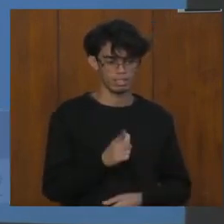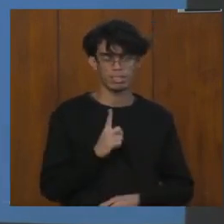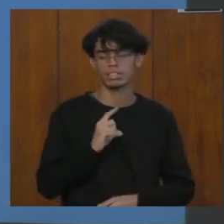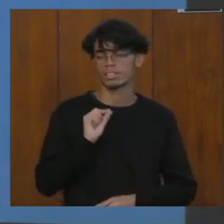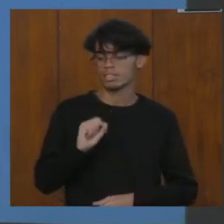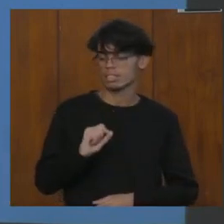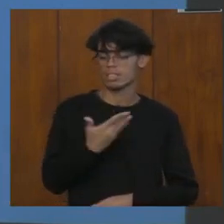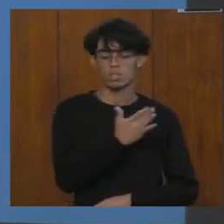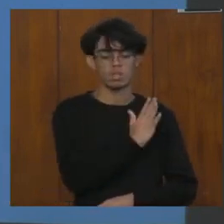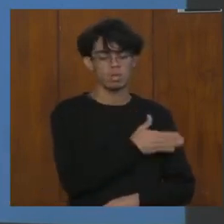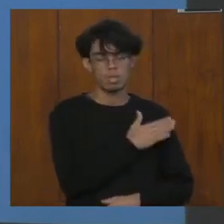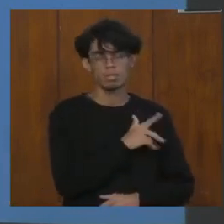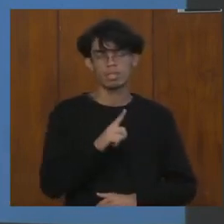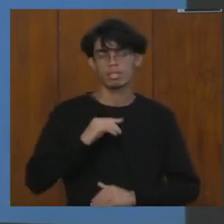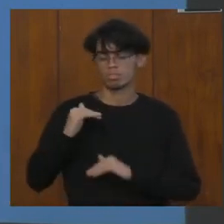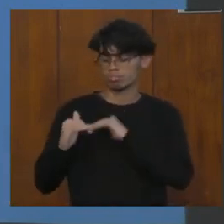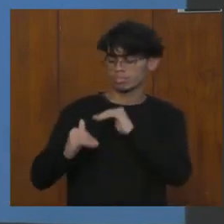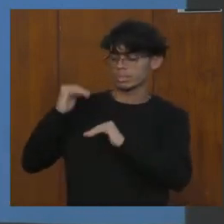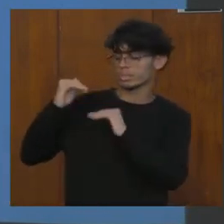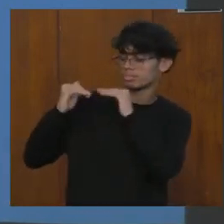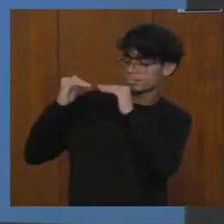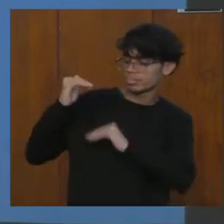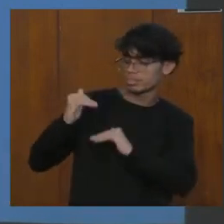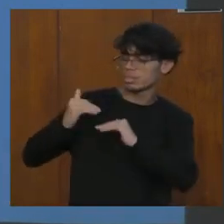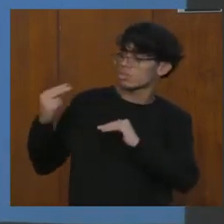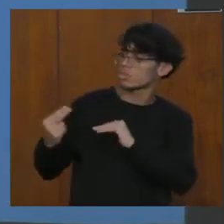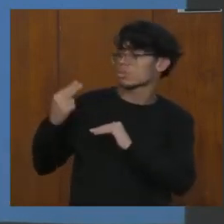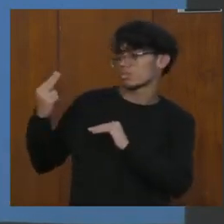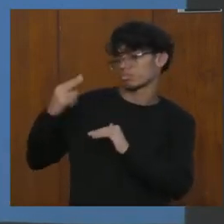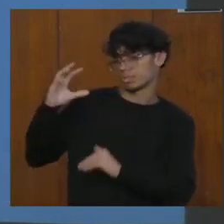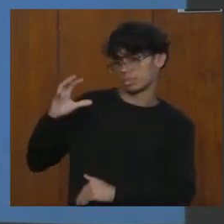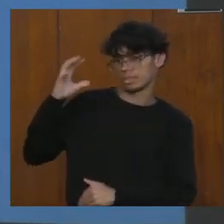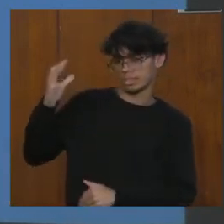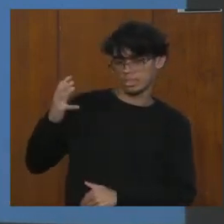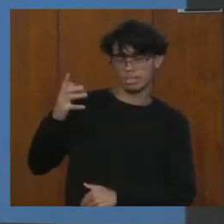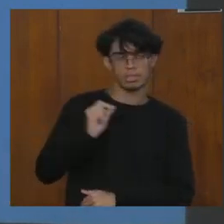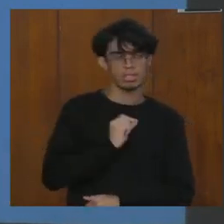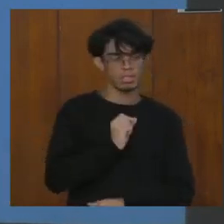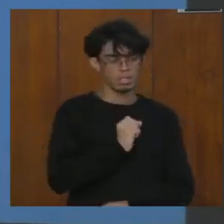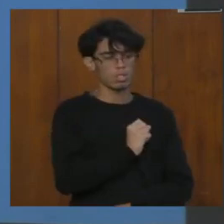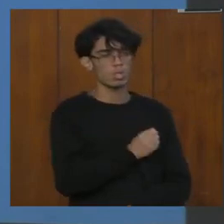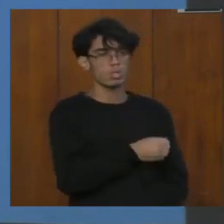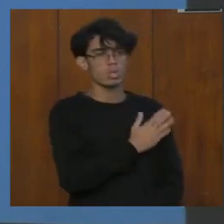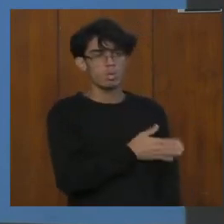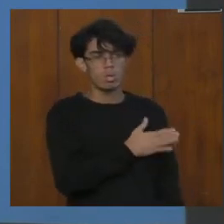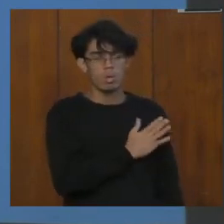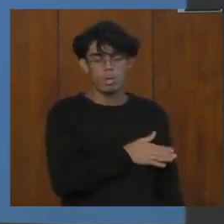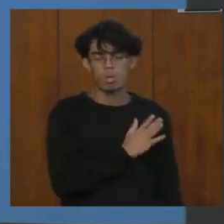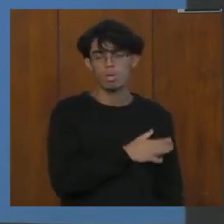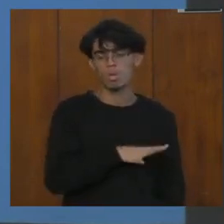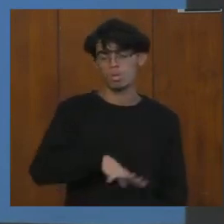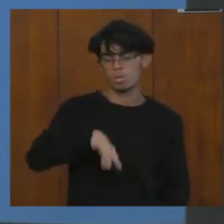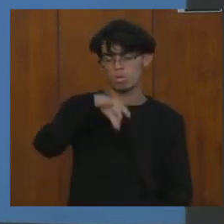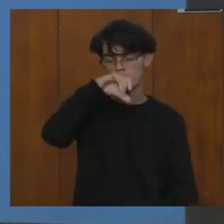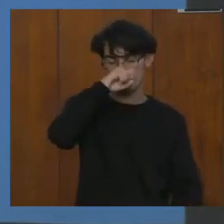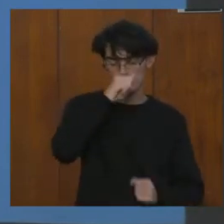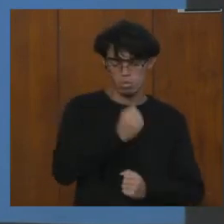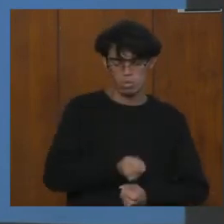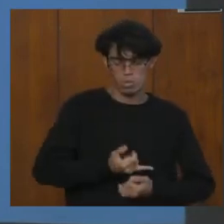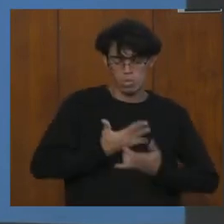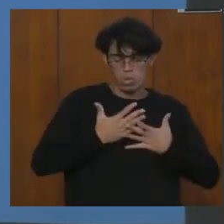morre. O que acontece? Como falou, cada vez menos esse pulmão recebe oxigênio e morre. Então, o